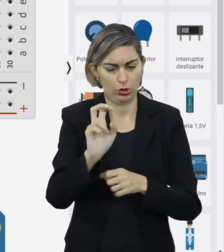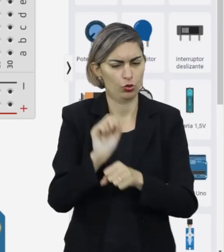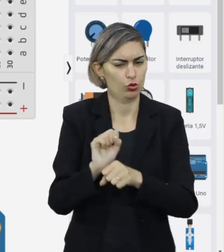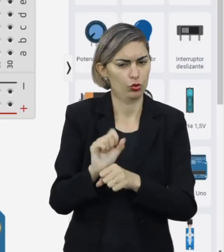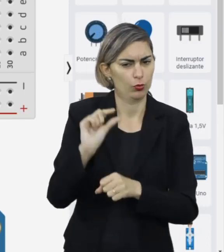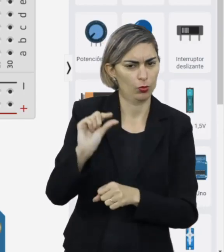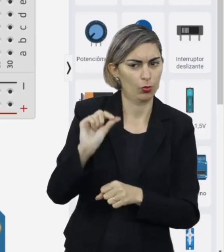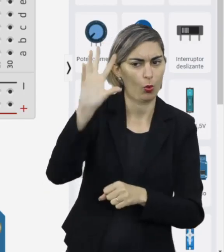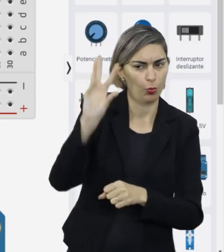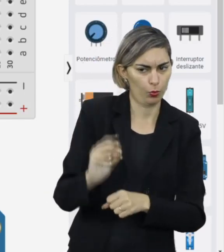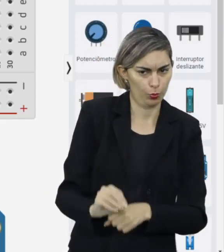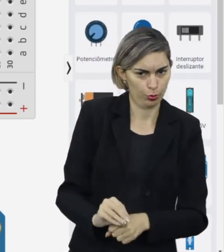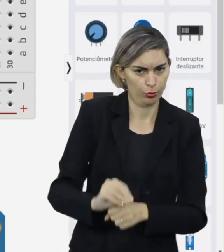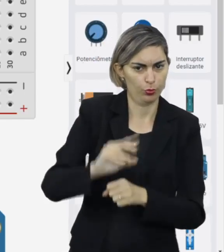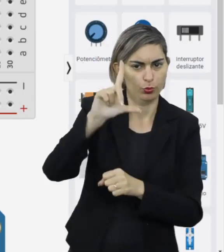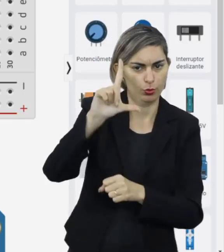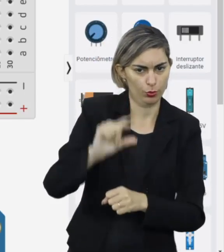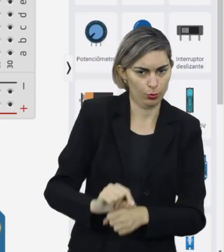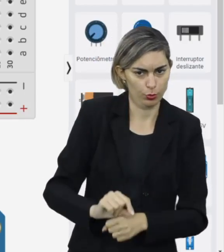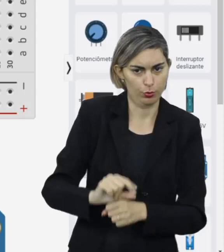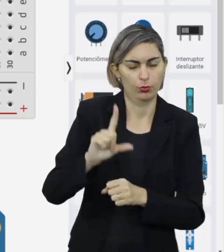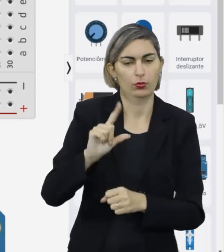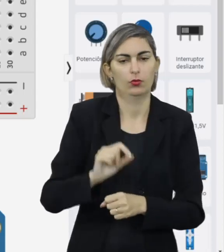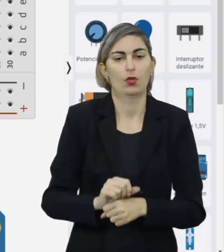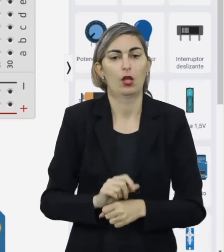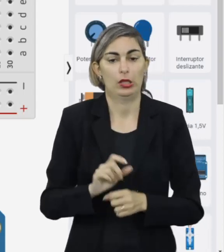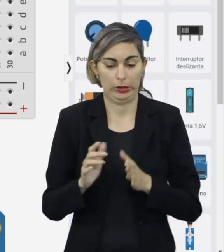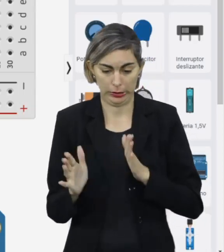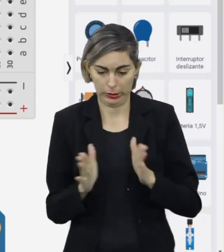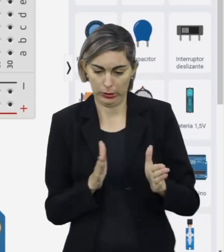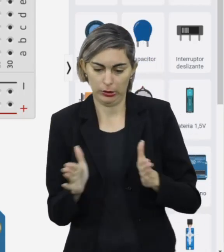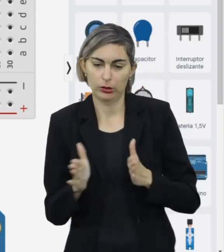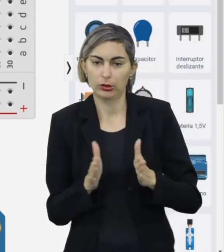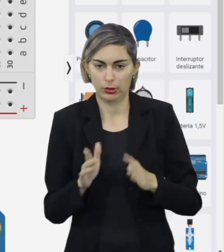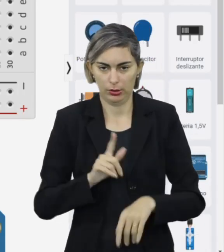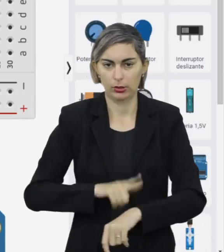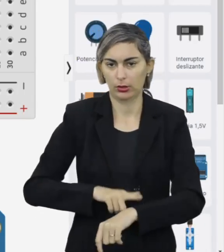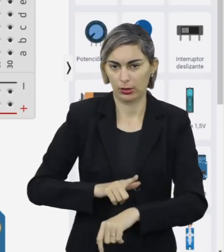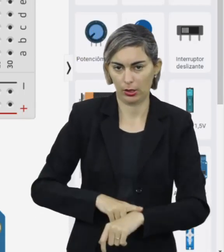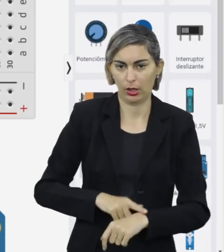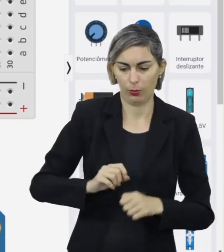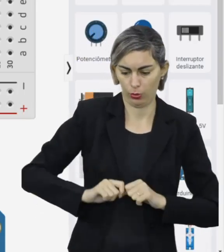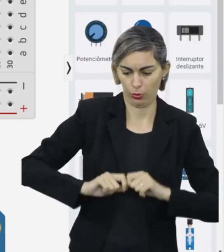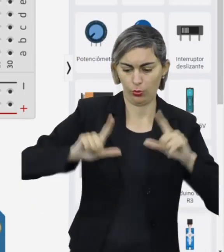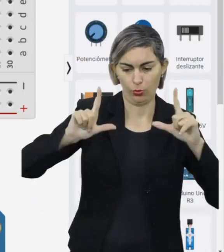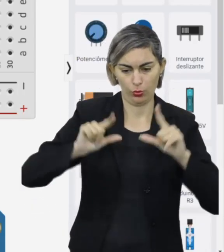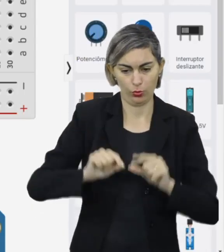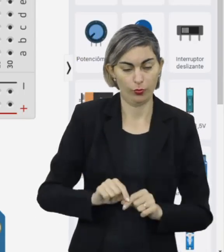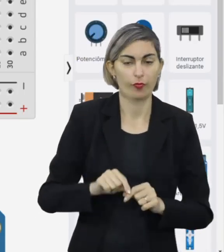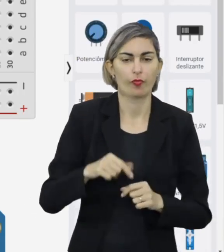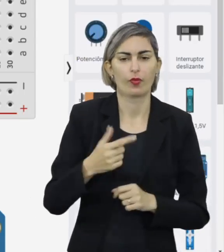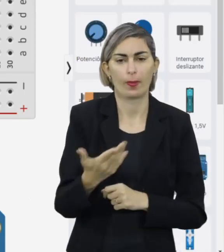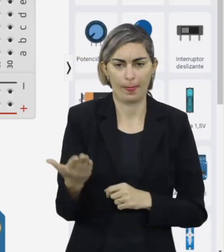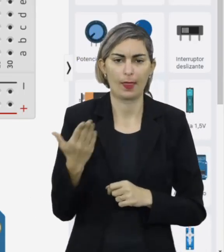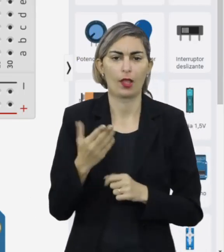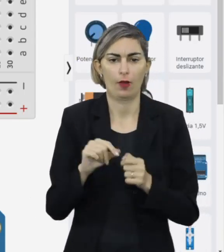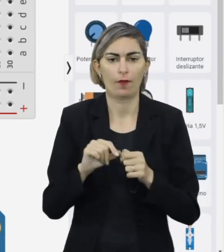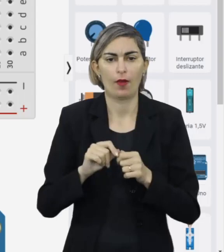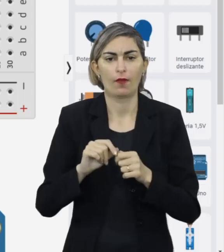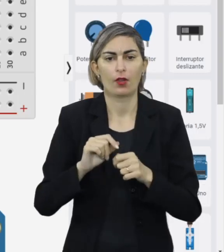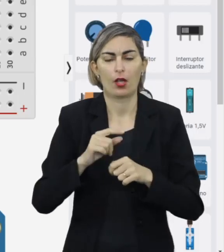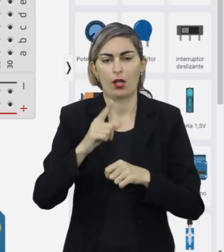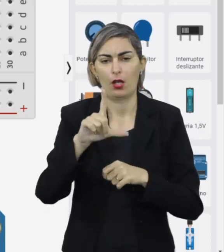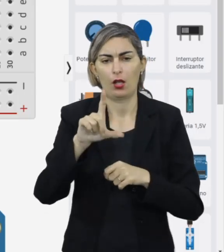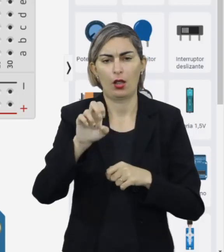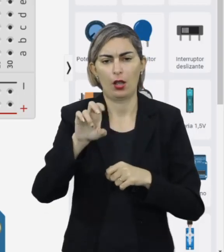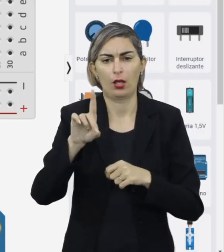um pouquinho, desliga, liga, desliga. E esse intervalo de tempo entre liga e desliga, no final das contas, ele vai ficar acionando o